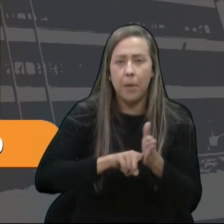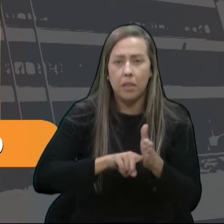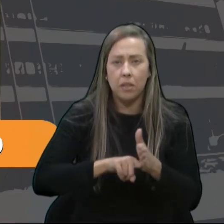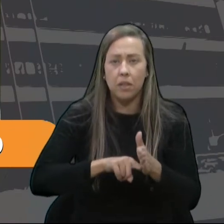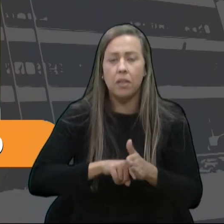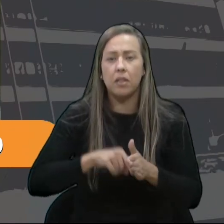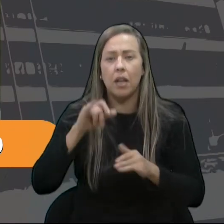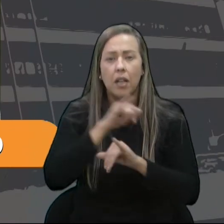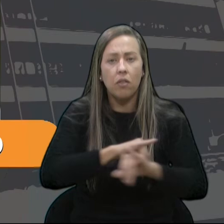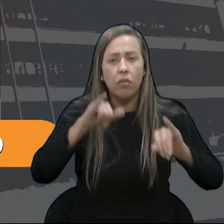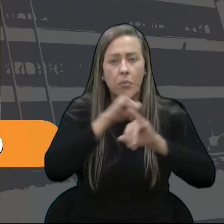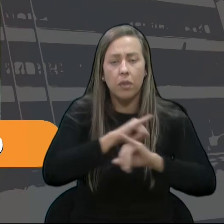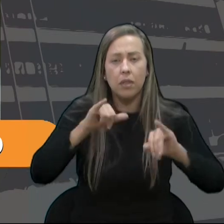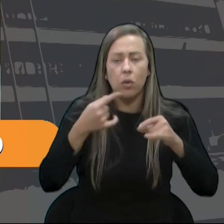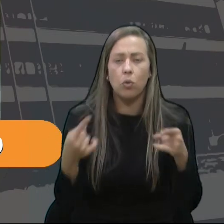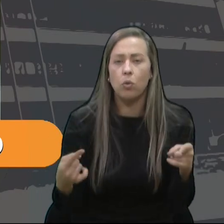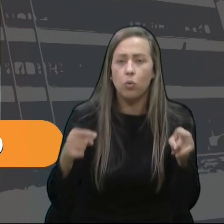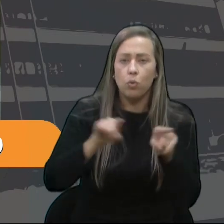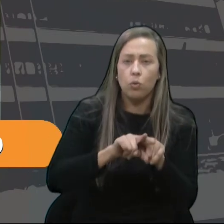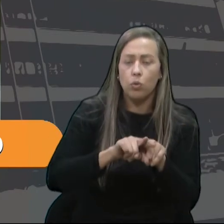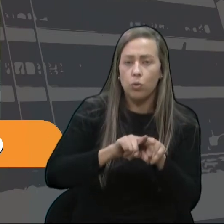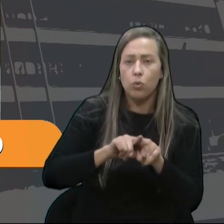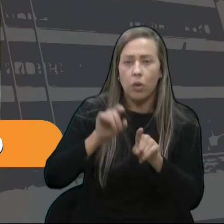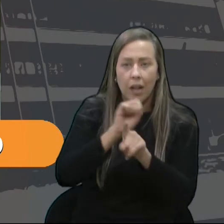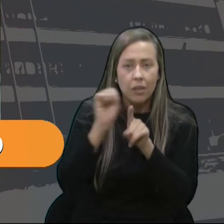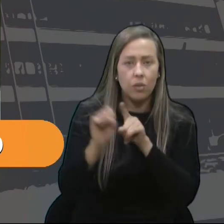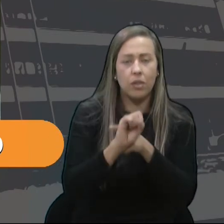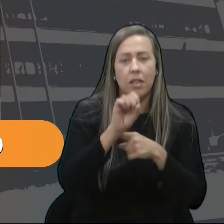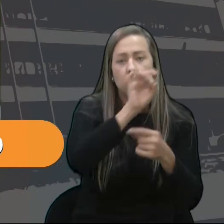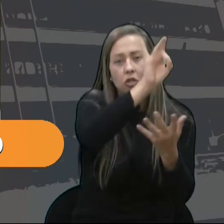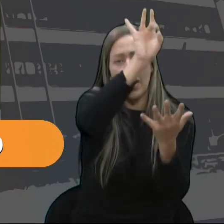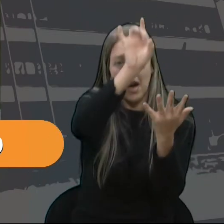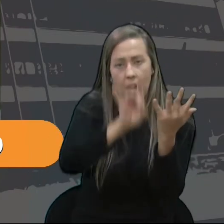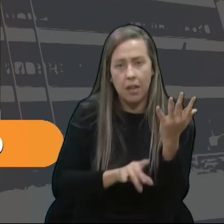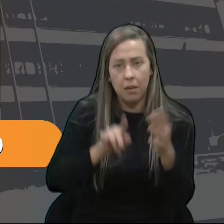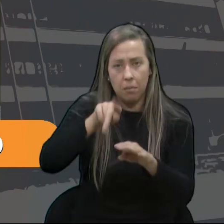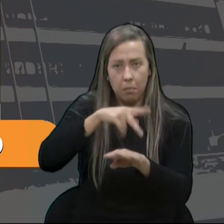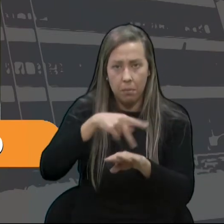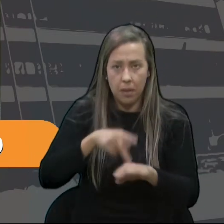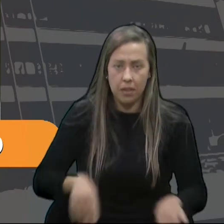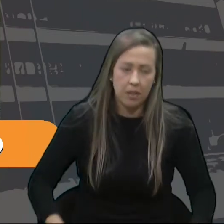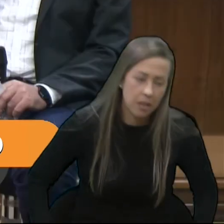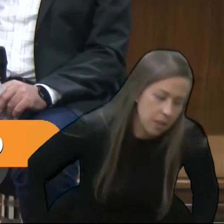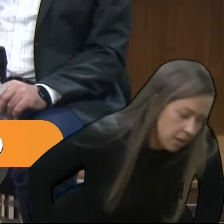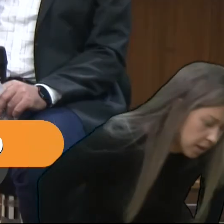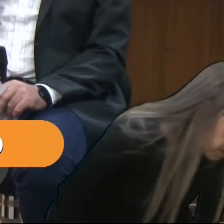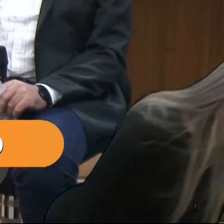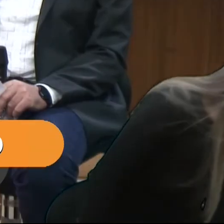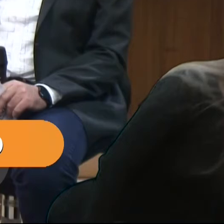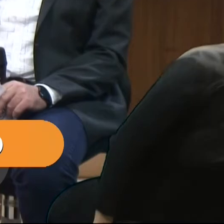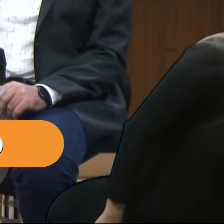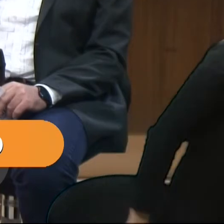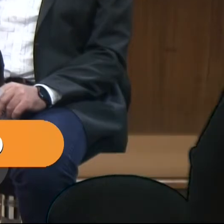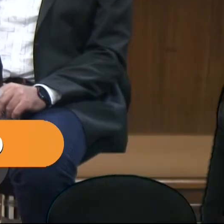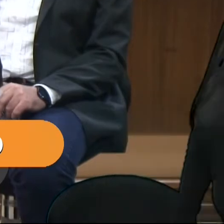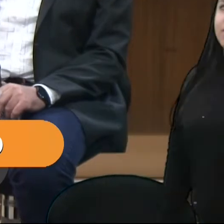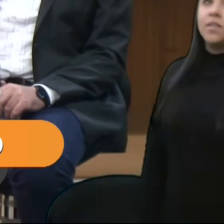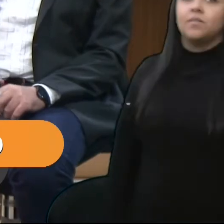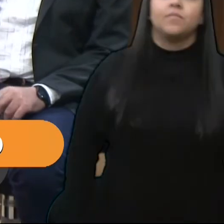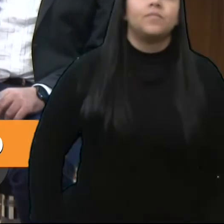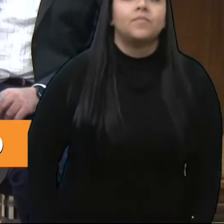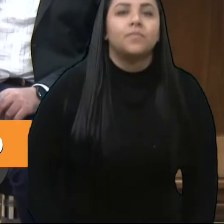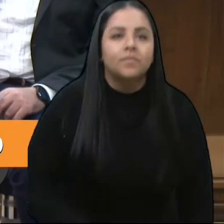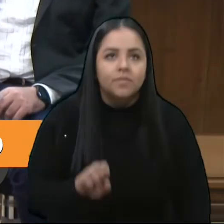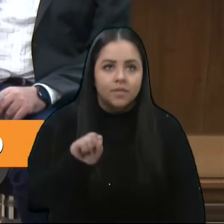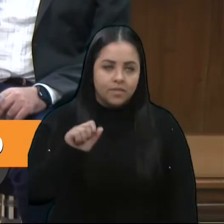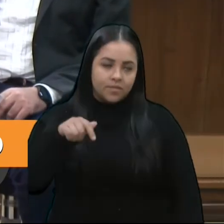Em informação junto à sociedade de cada país. Sim. Evandro Fontana. Bom, eu